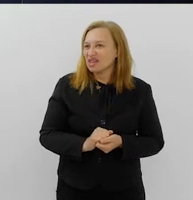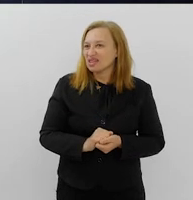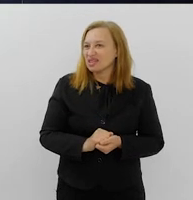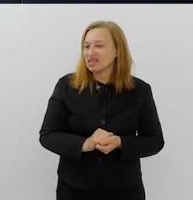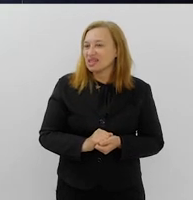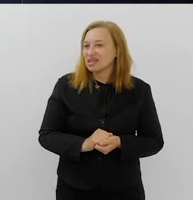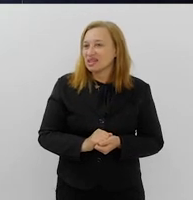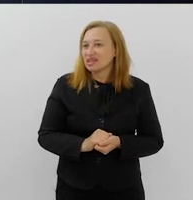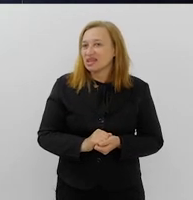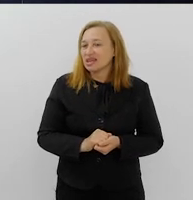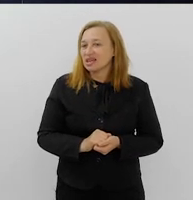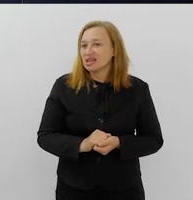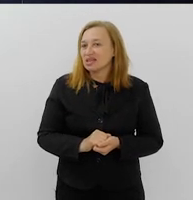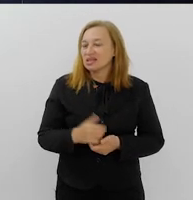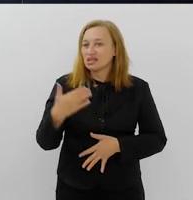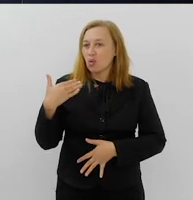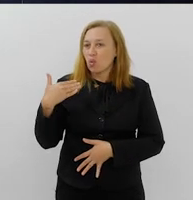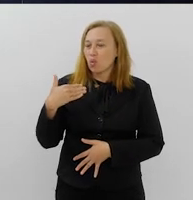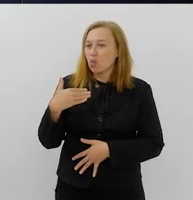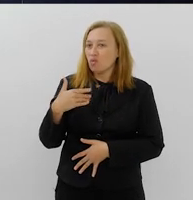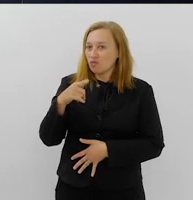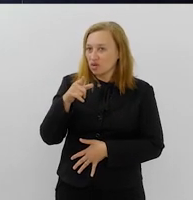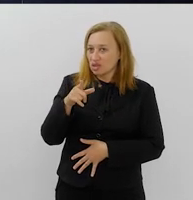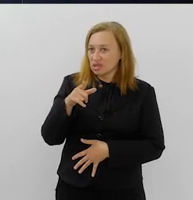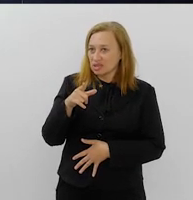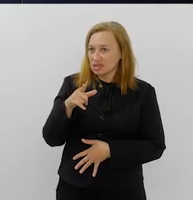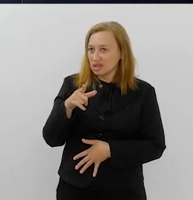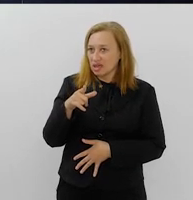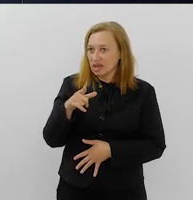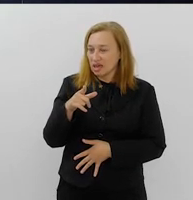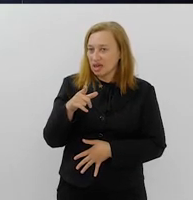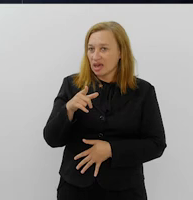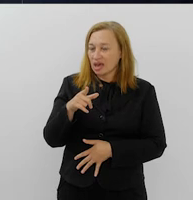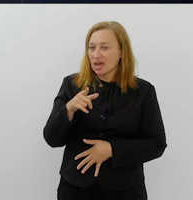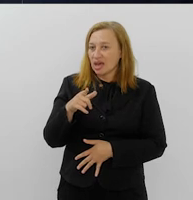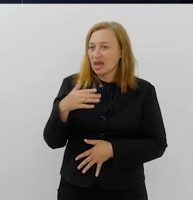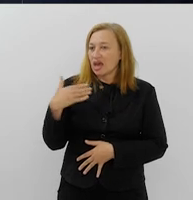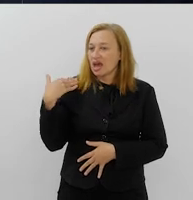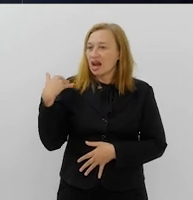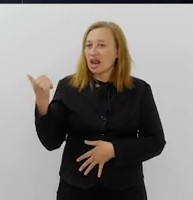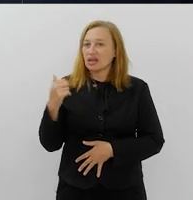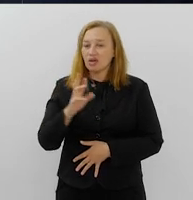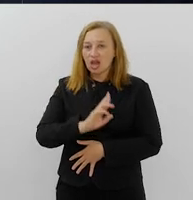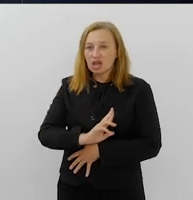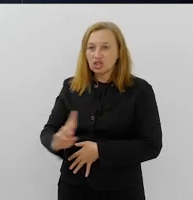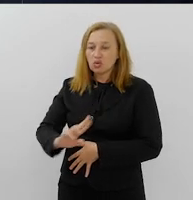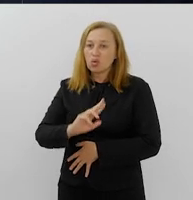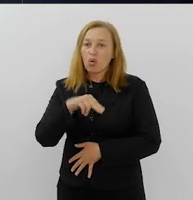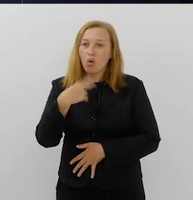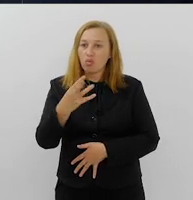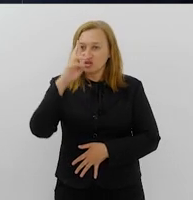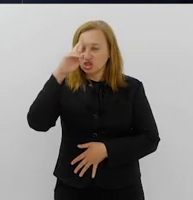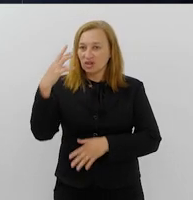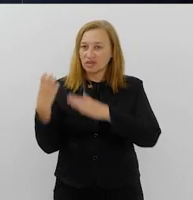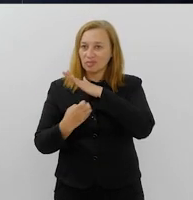isso, é o teu lado religioso ou é o teu lado empresarial?